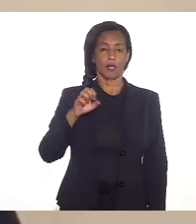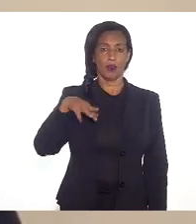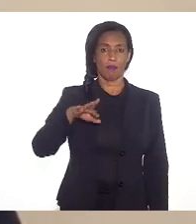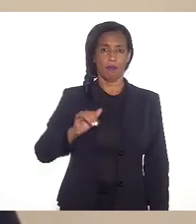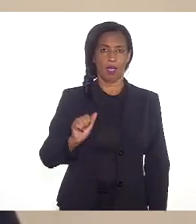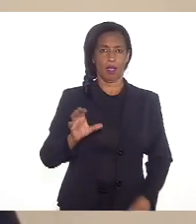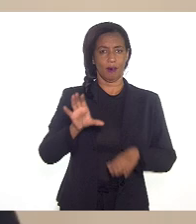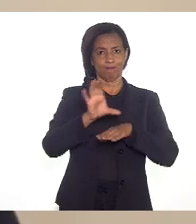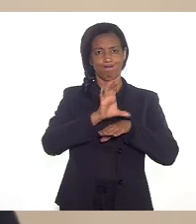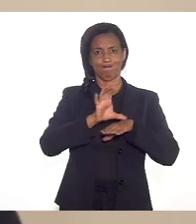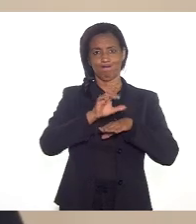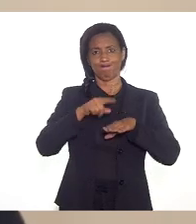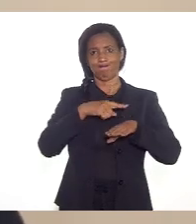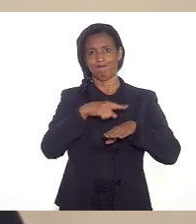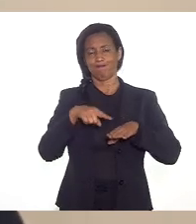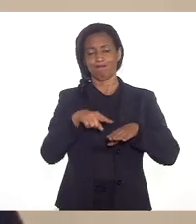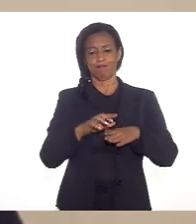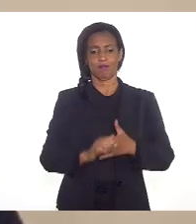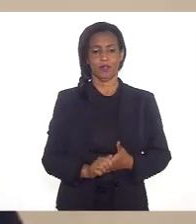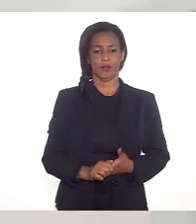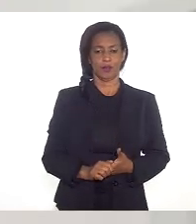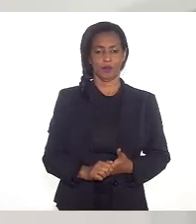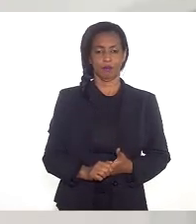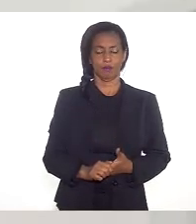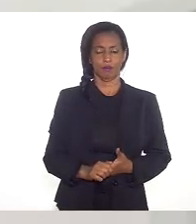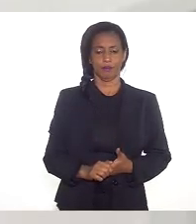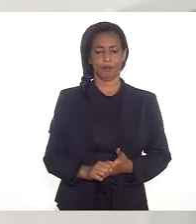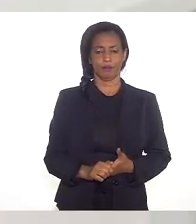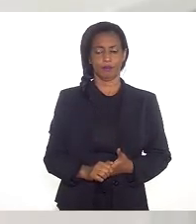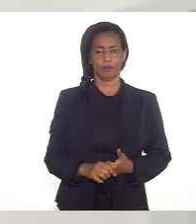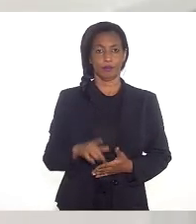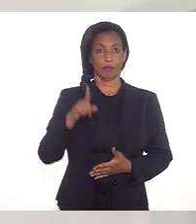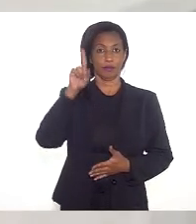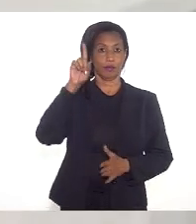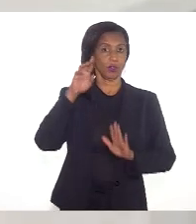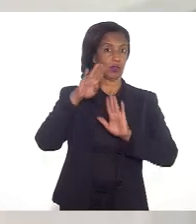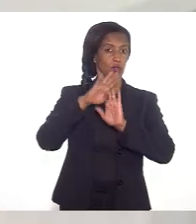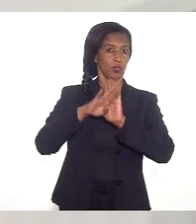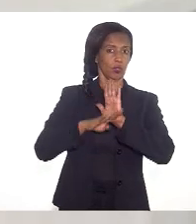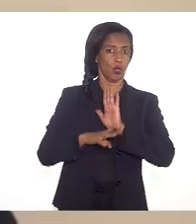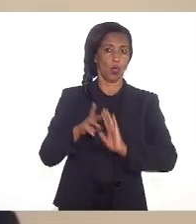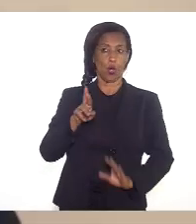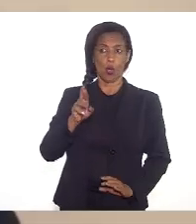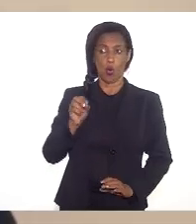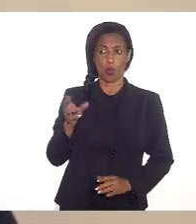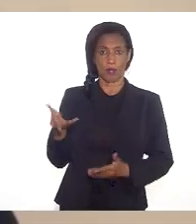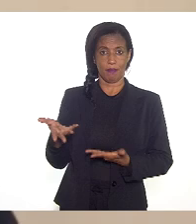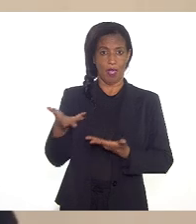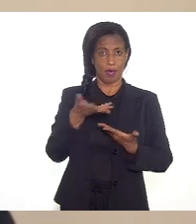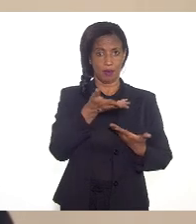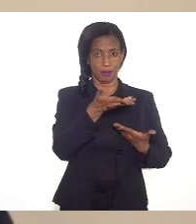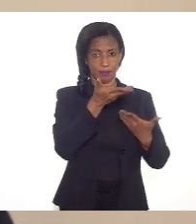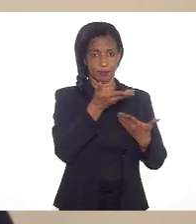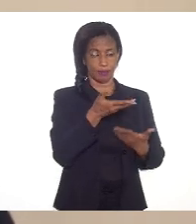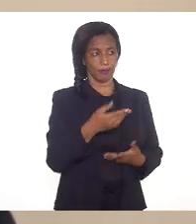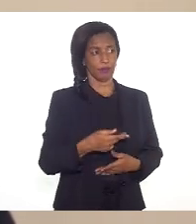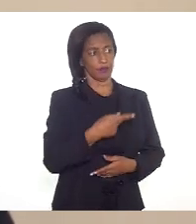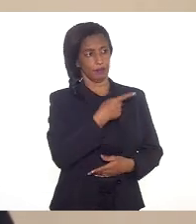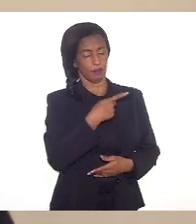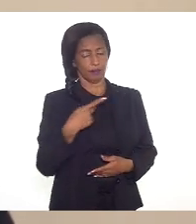pela inconstitucionalidade. Questão de ordem, senhor presidente. Questão de ordem, deputado Rosenberg Reis.